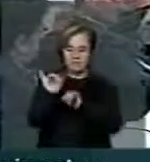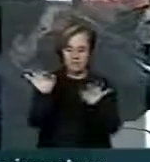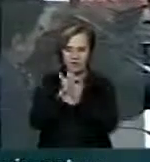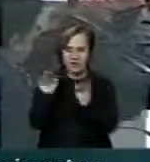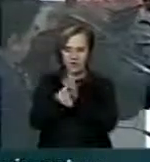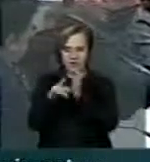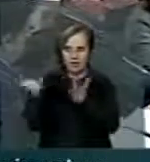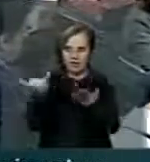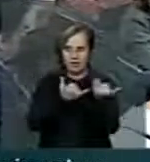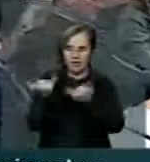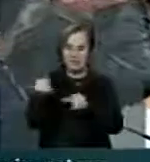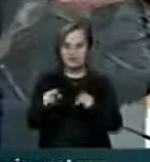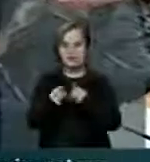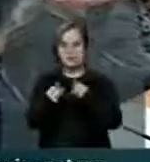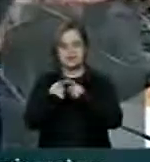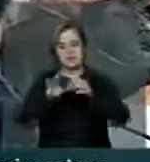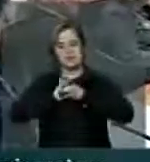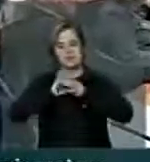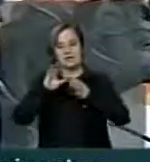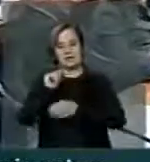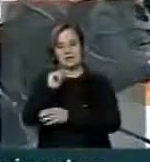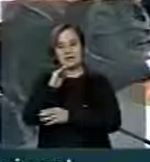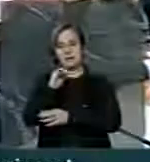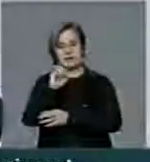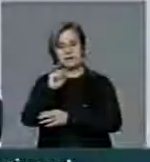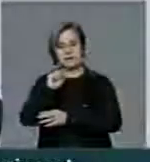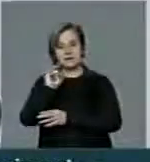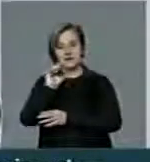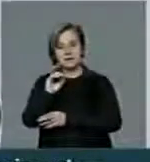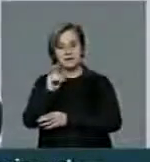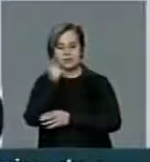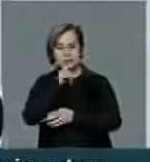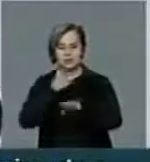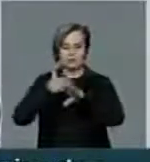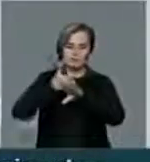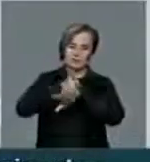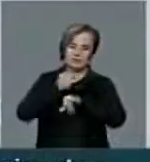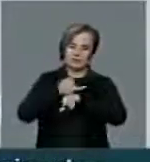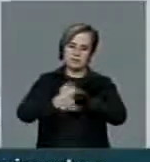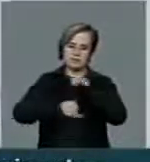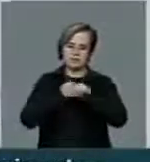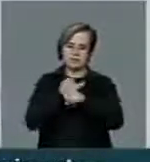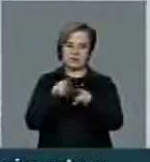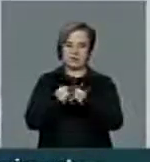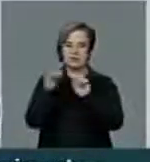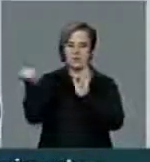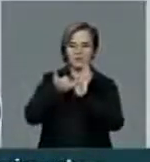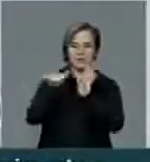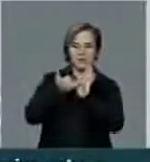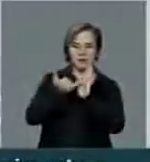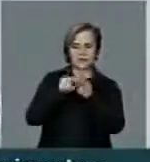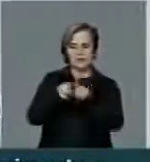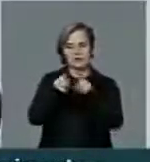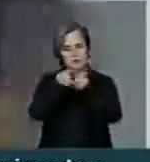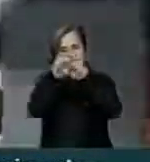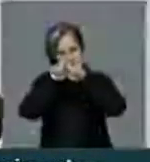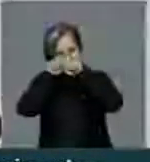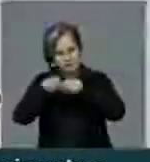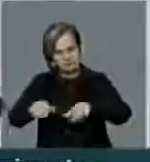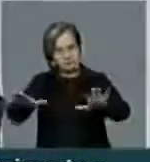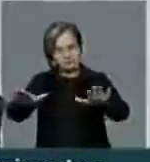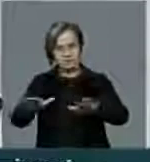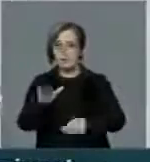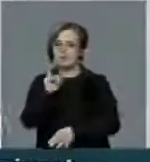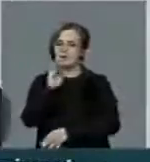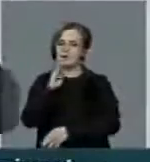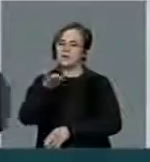que viabilizar acesso. Eu tenho que viabilizar a transmissão e armazenamento dos dados. Então, o IBAMA já